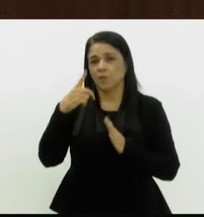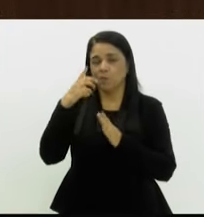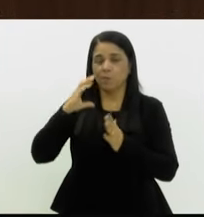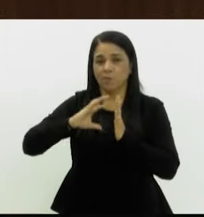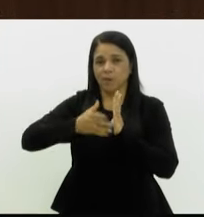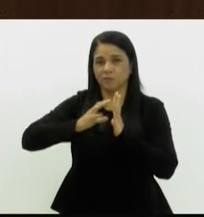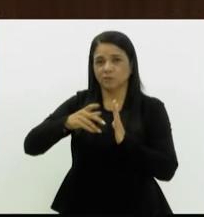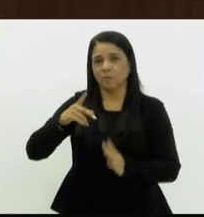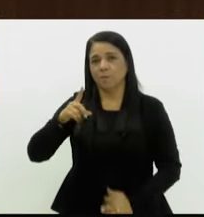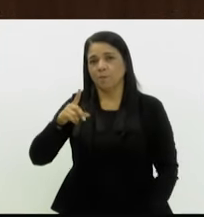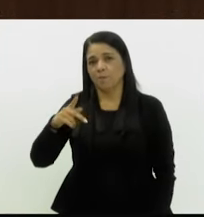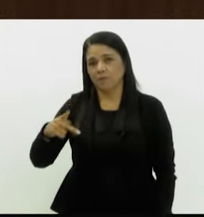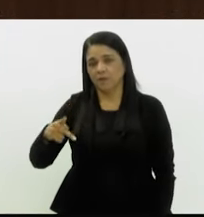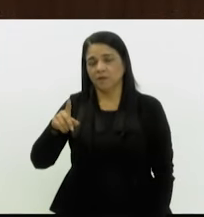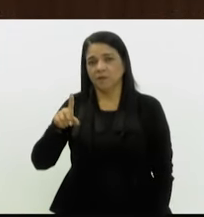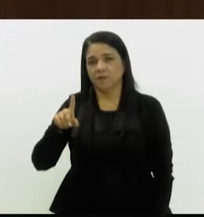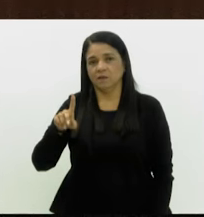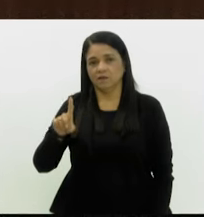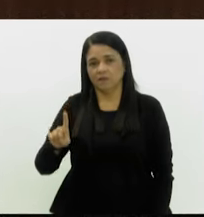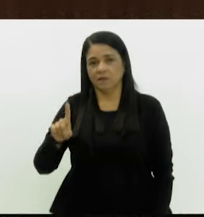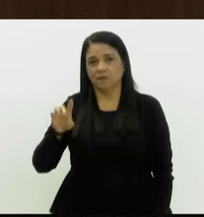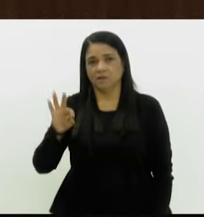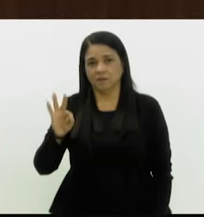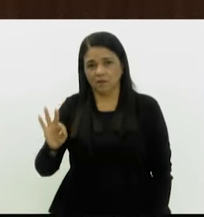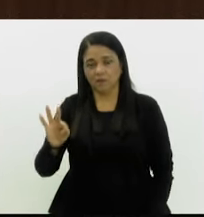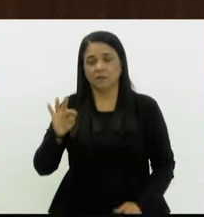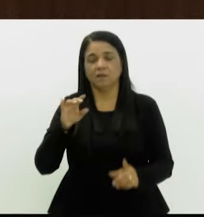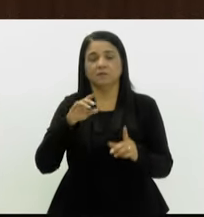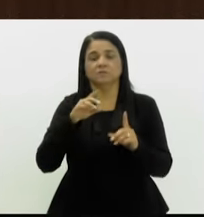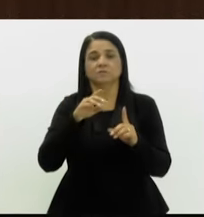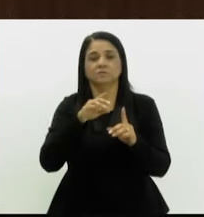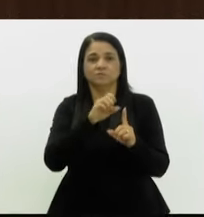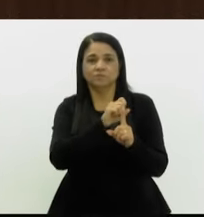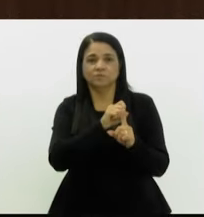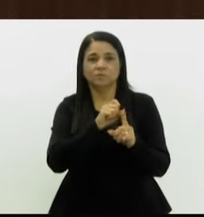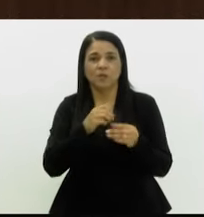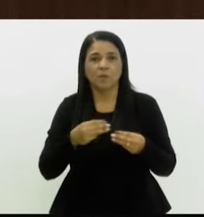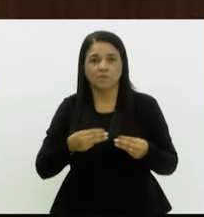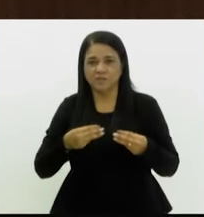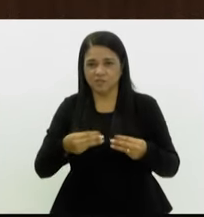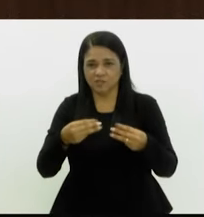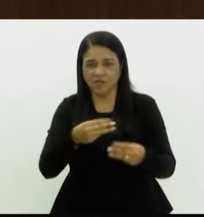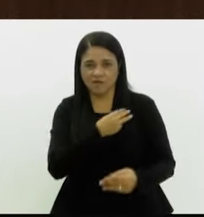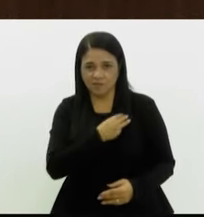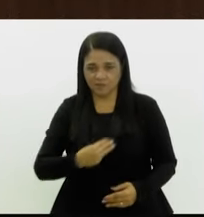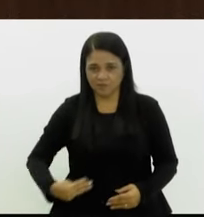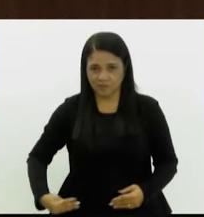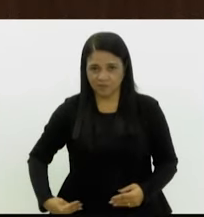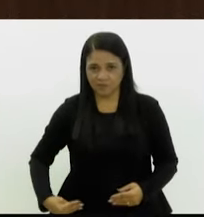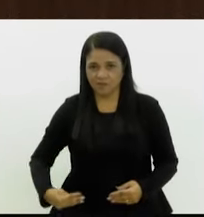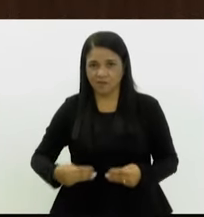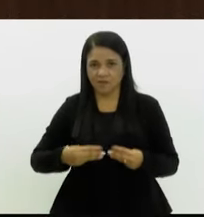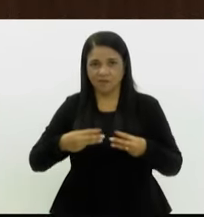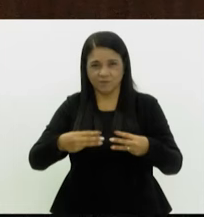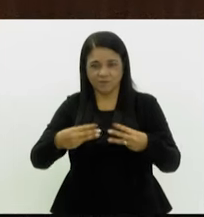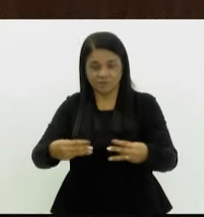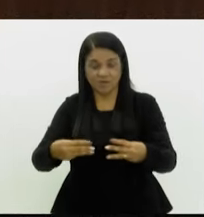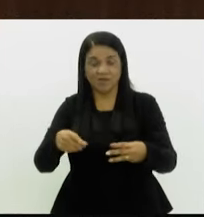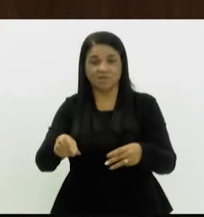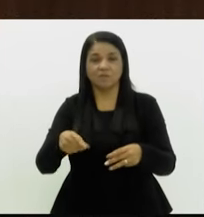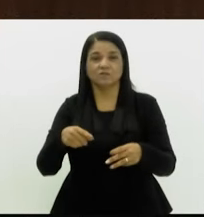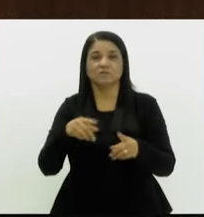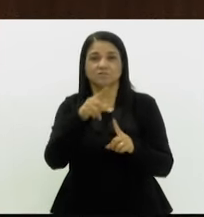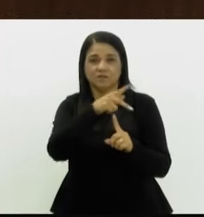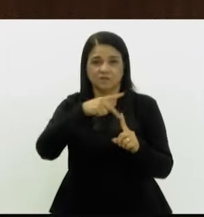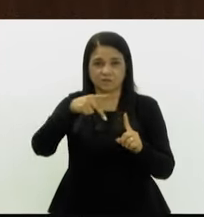frente do Ministério da Previdência Social. Um dos embates que o ministro Carlos Lupe teve